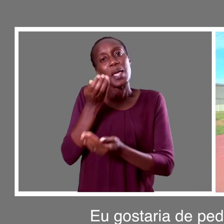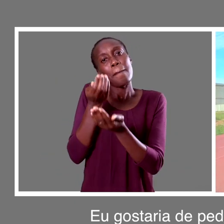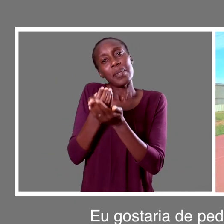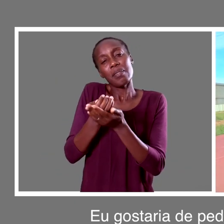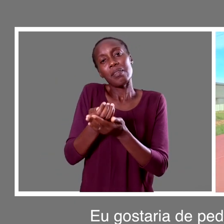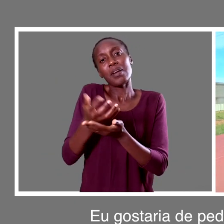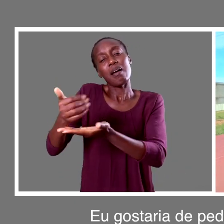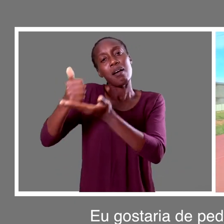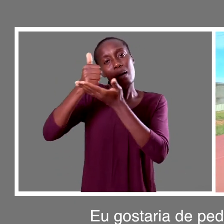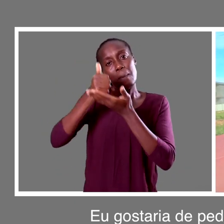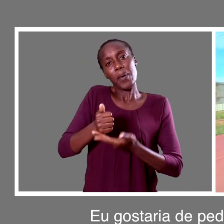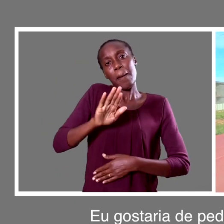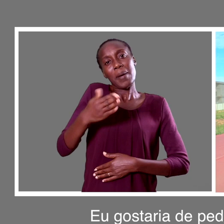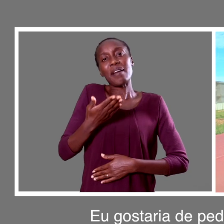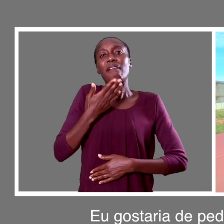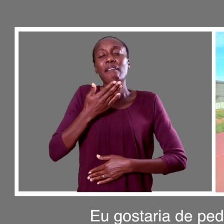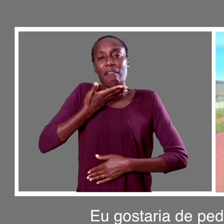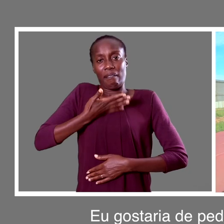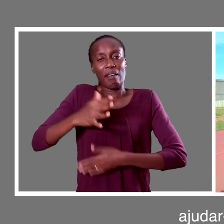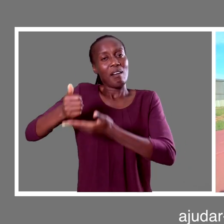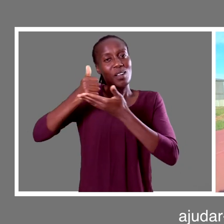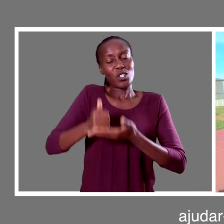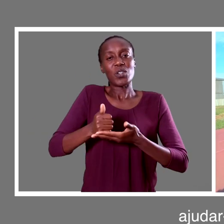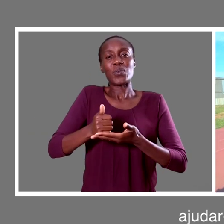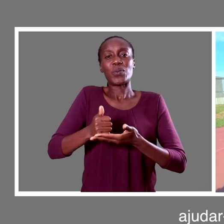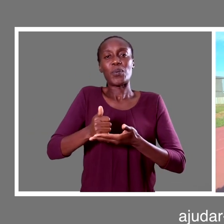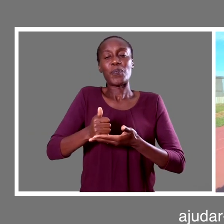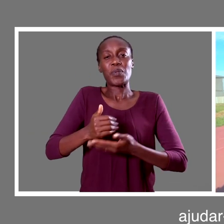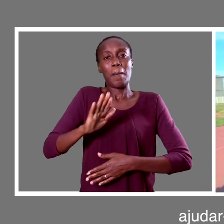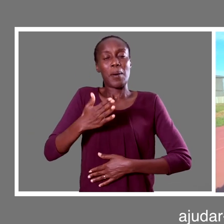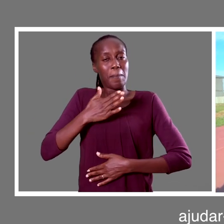pedir aqui apoio para quem tiver como ajudar-me